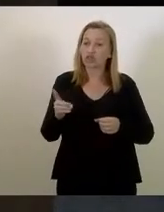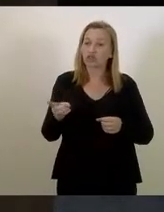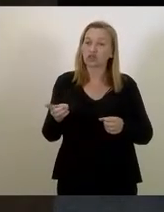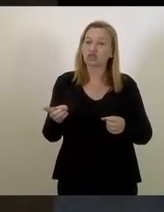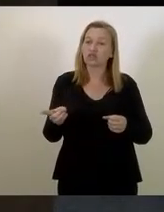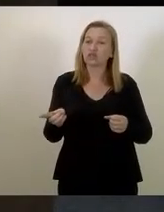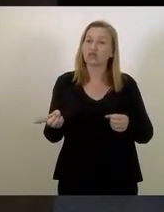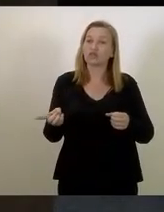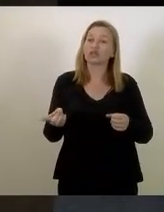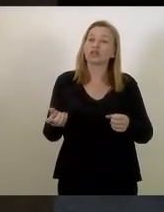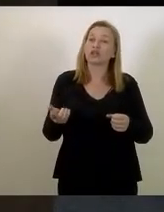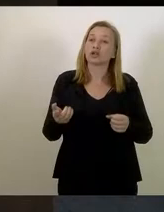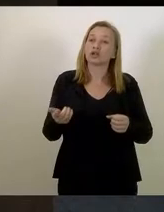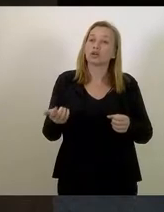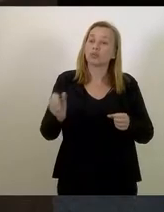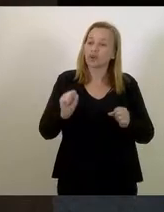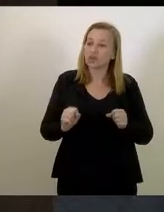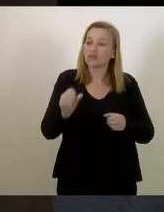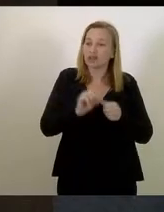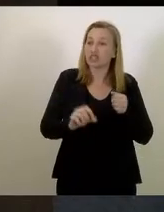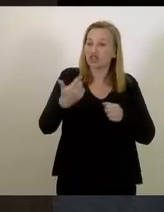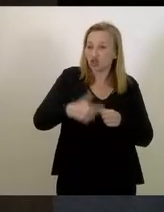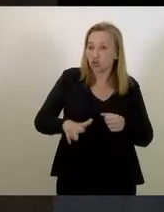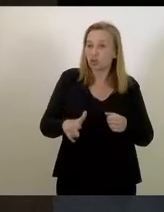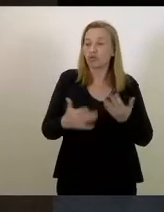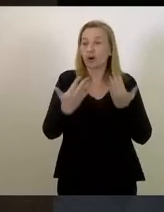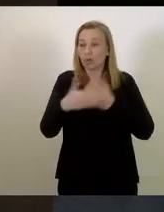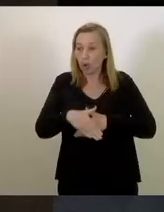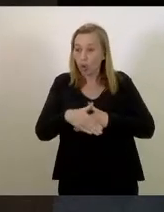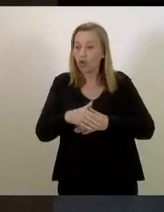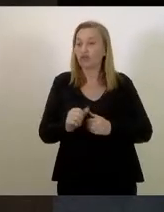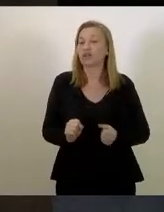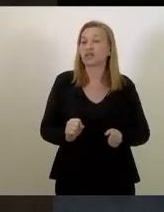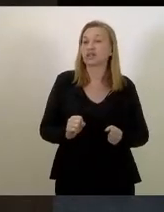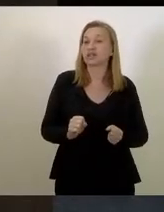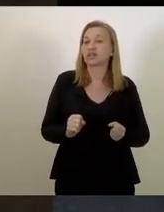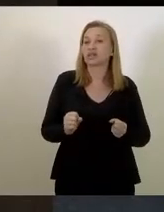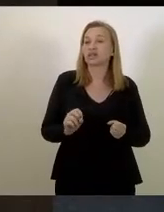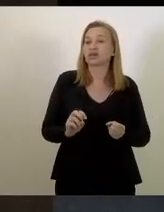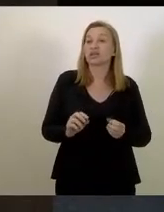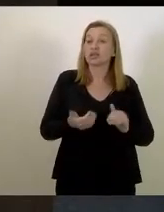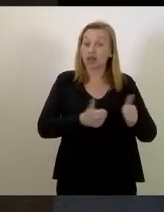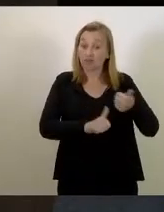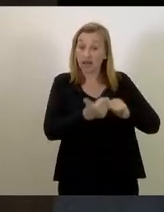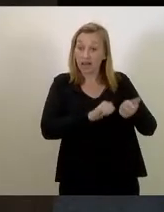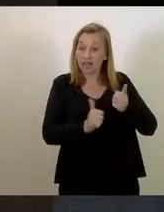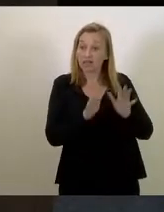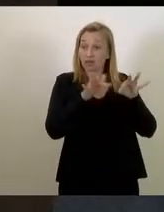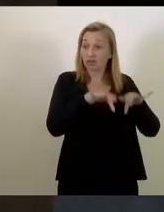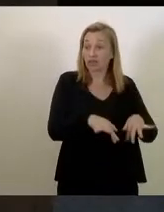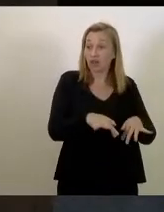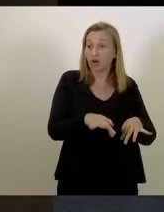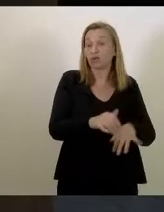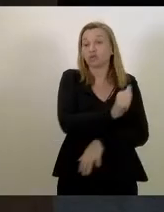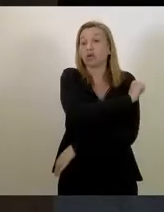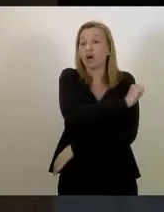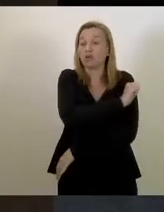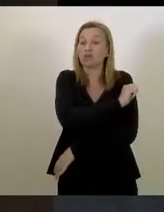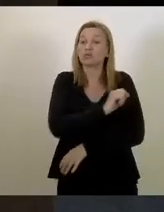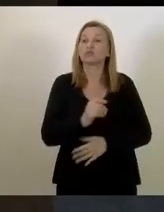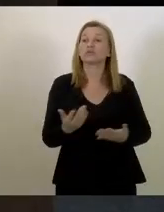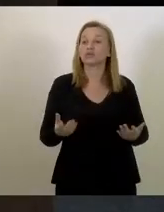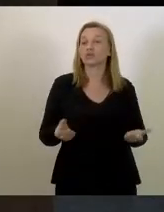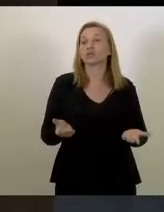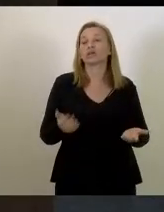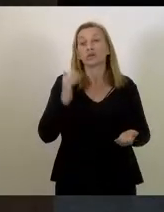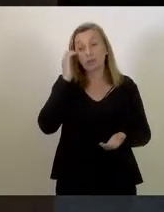indispensáveis a integralização do currículo que são indispensáveis para avaliação do aluno ao final do semestre ao longo do semestre enfim então de qualquer